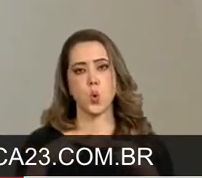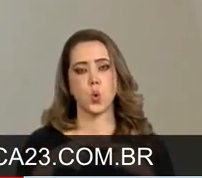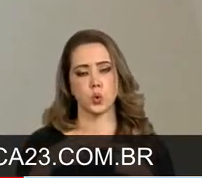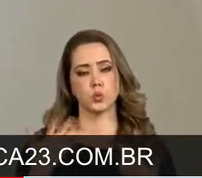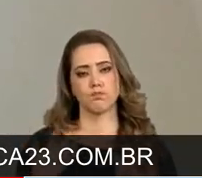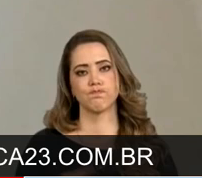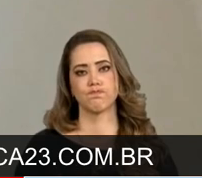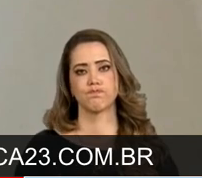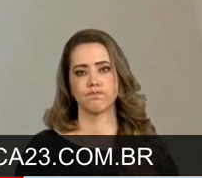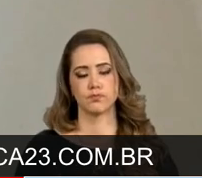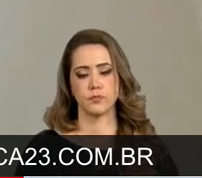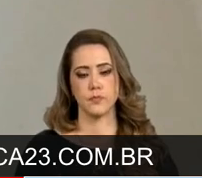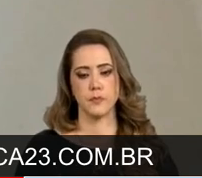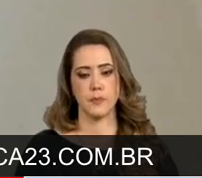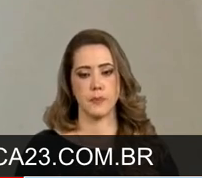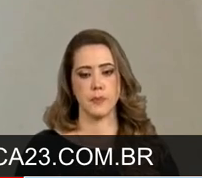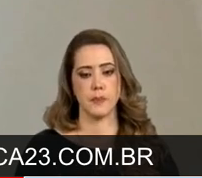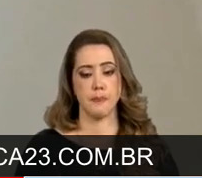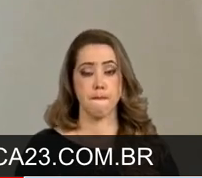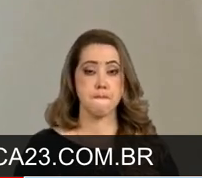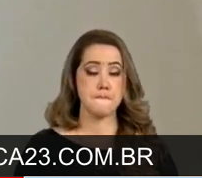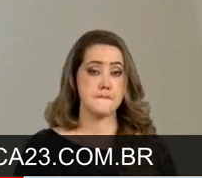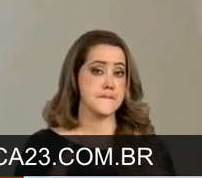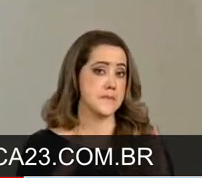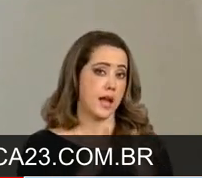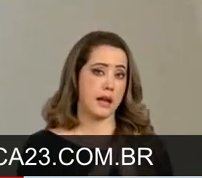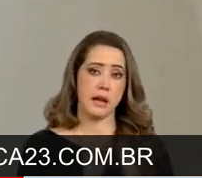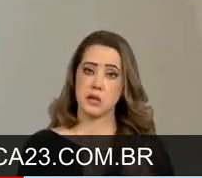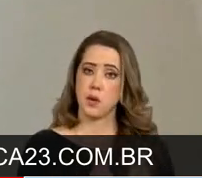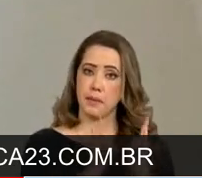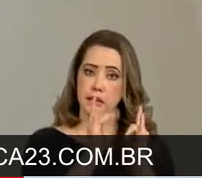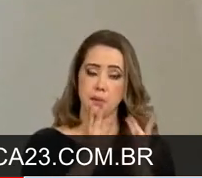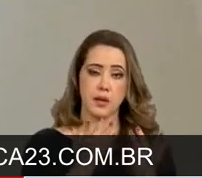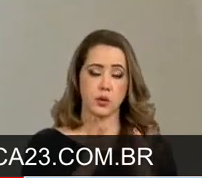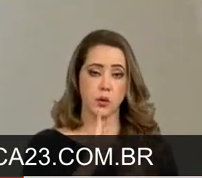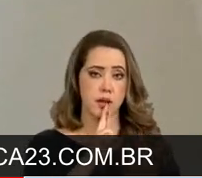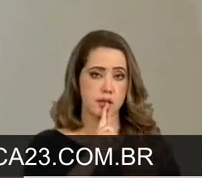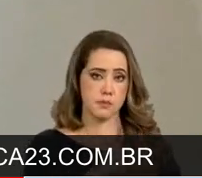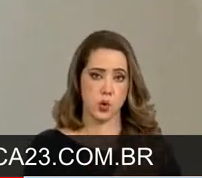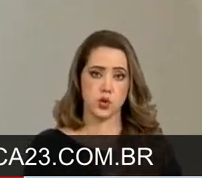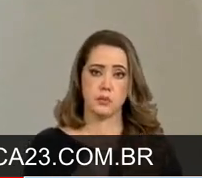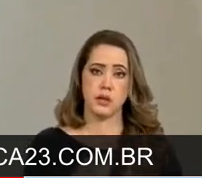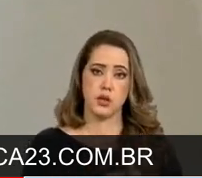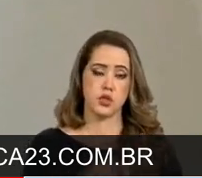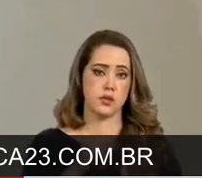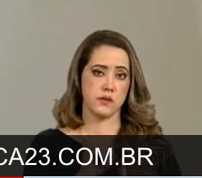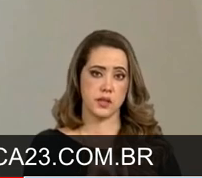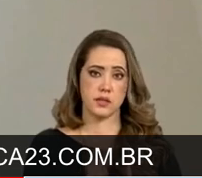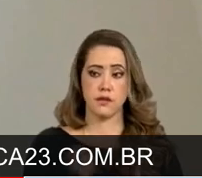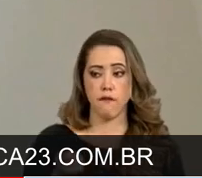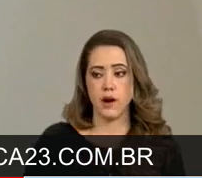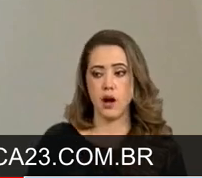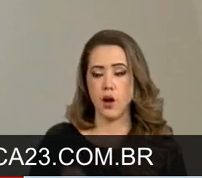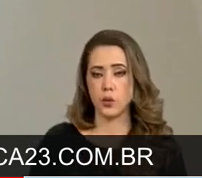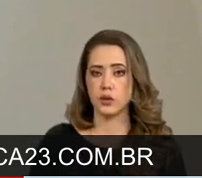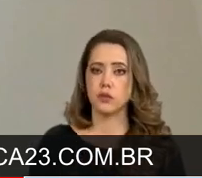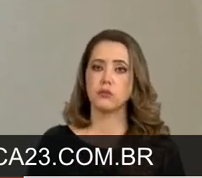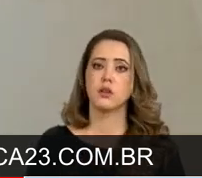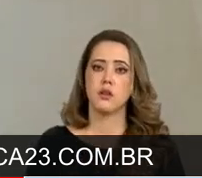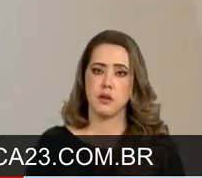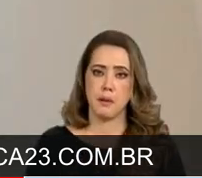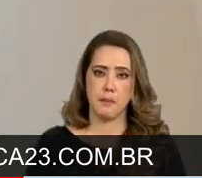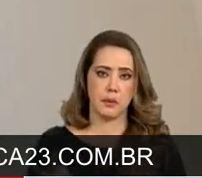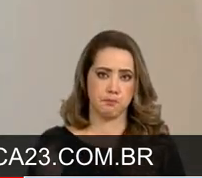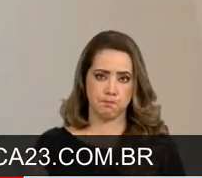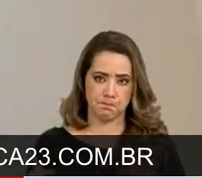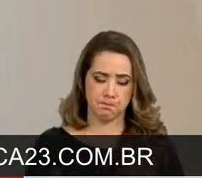decisão. O imóvel ele responde pela dívida caso o mutuário não pague a instituição financeira da forma como foi